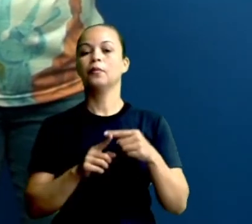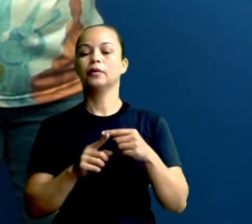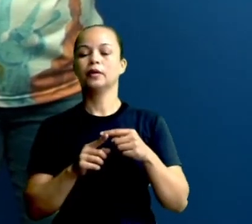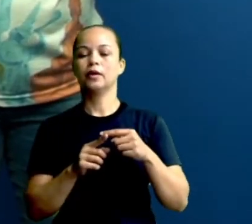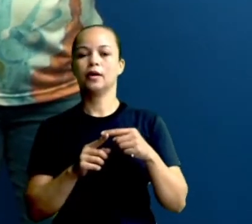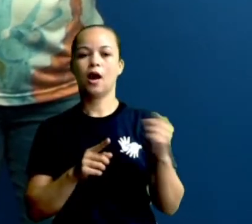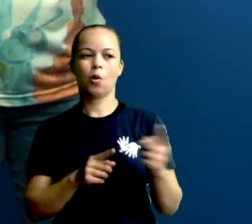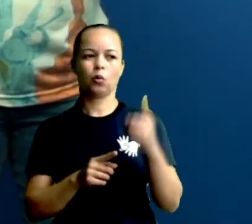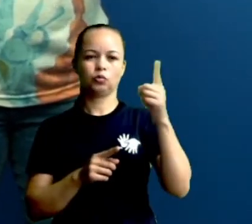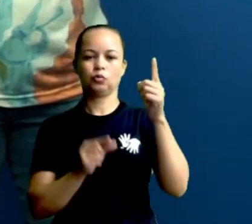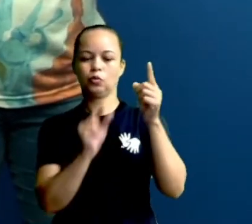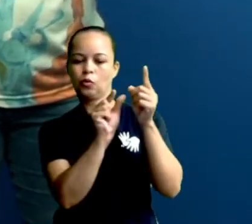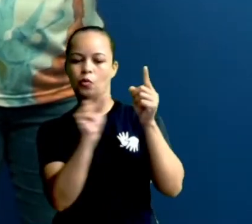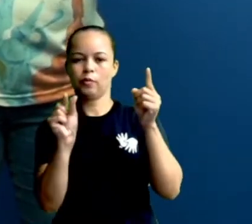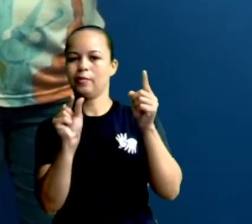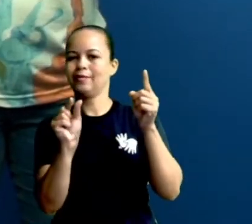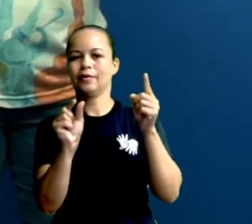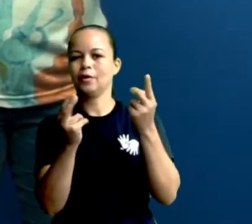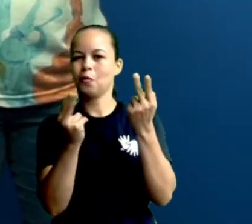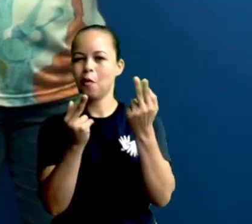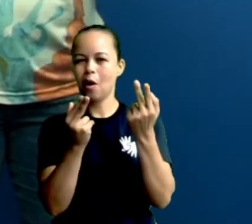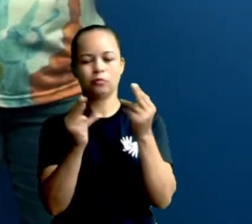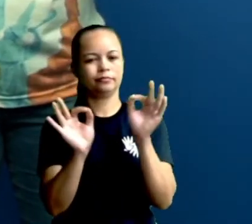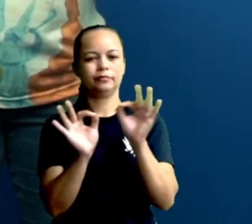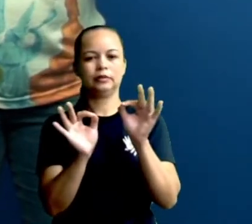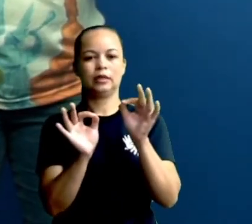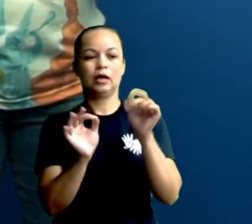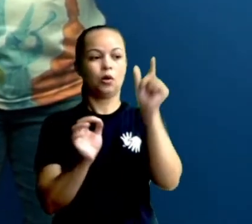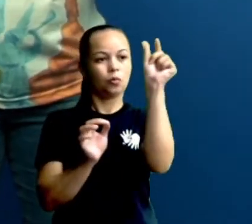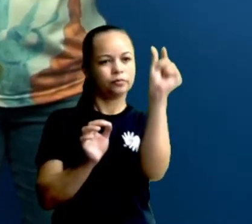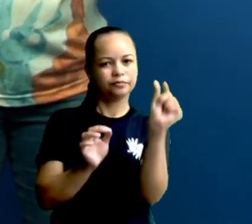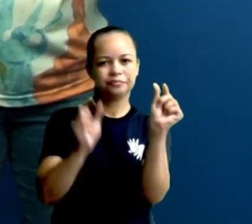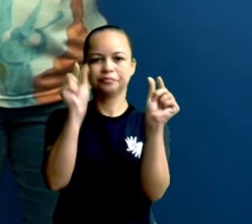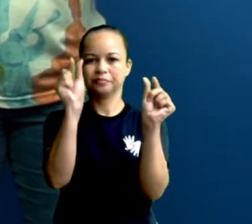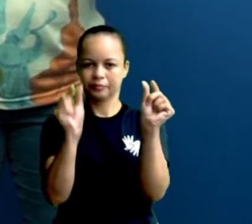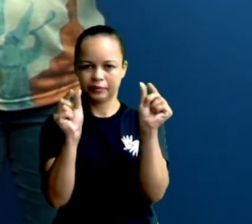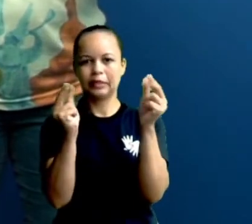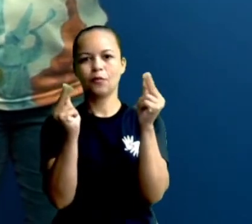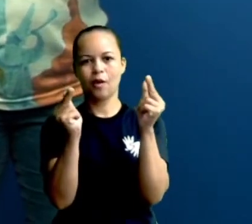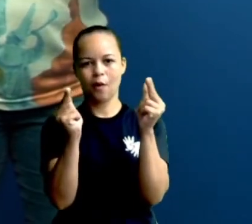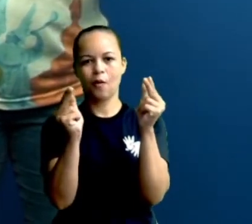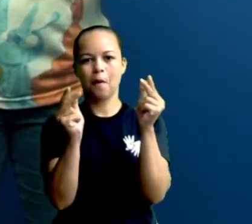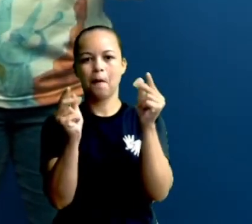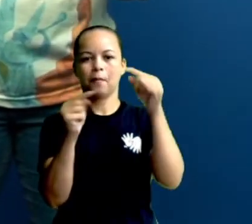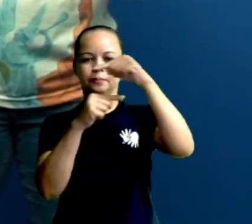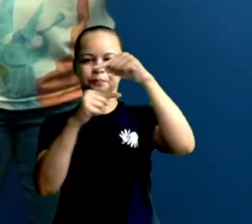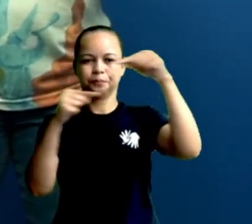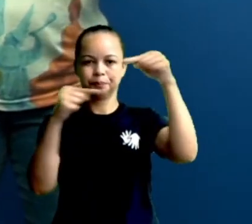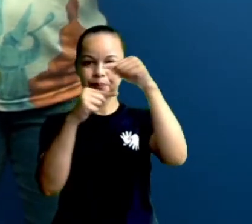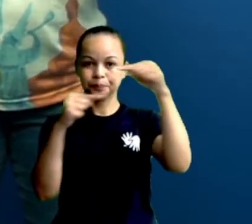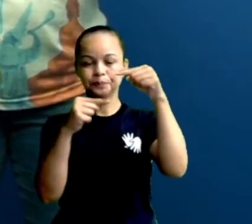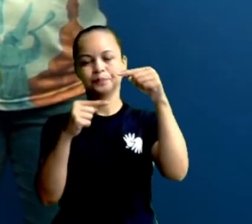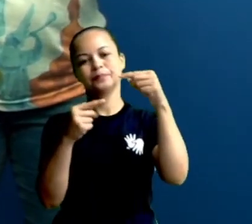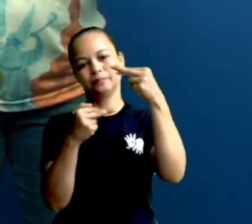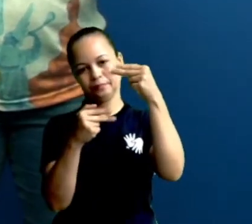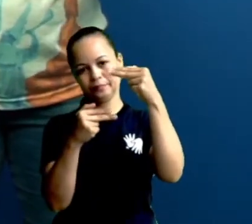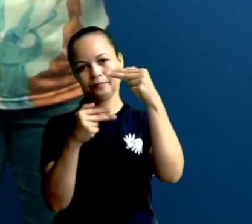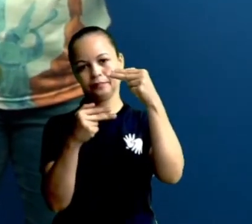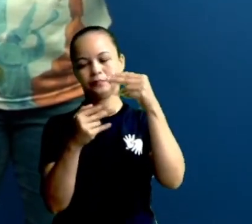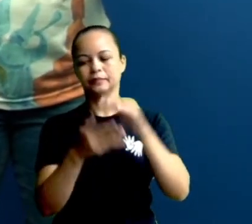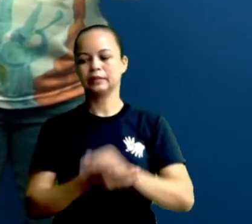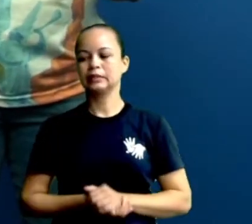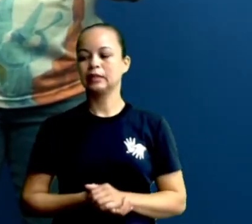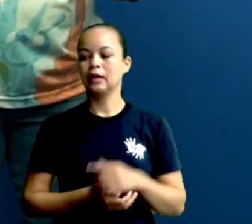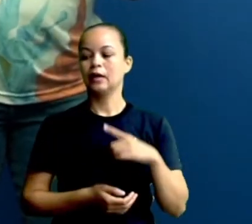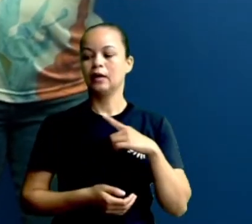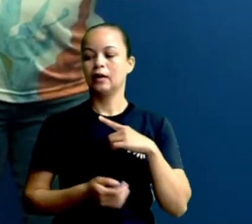né? Os lados paralelos têm a mesma medida, né? A altura com o lado paralelo à altura tem